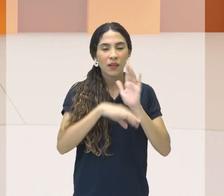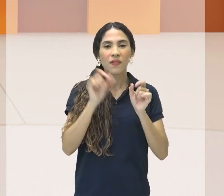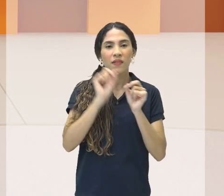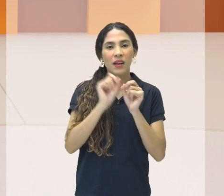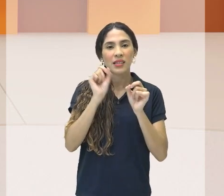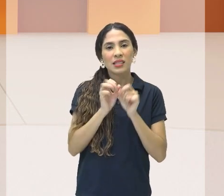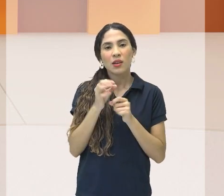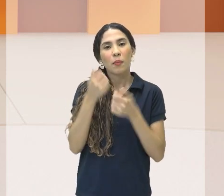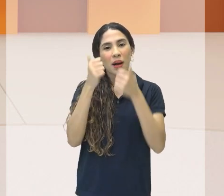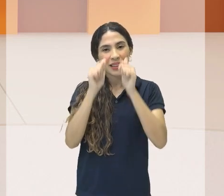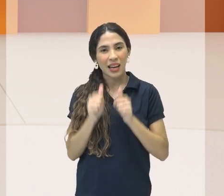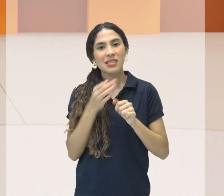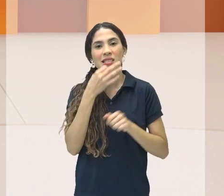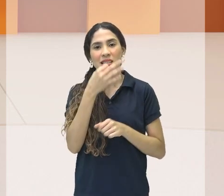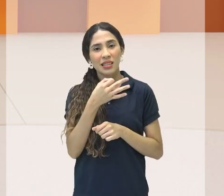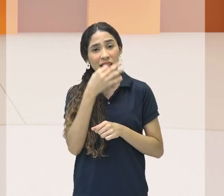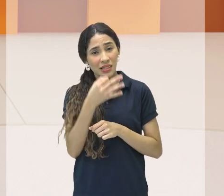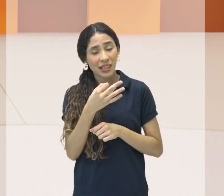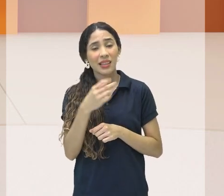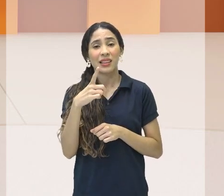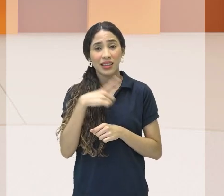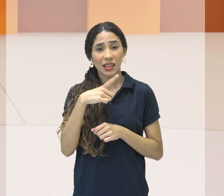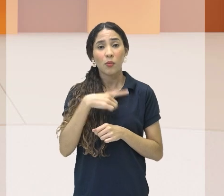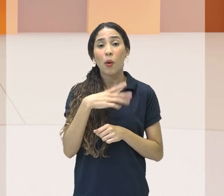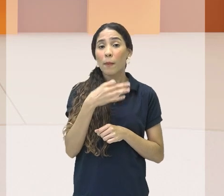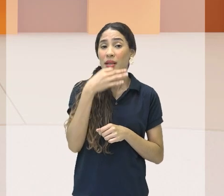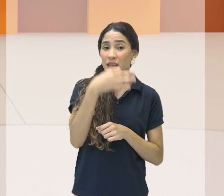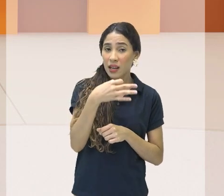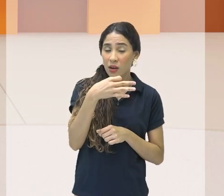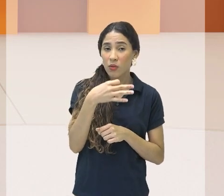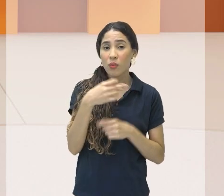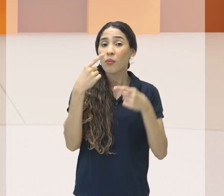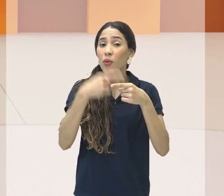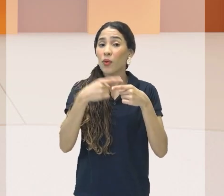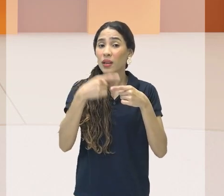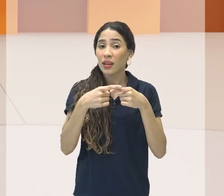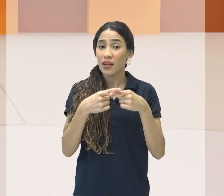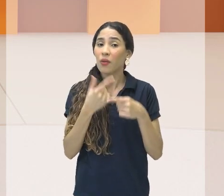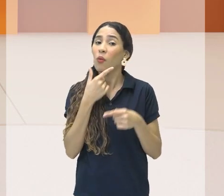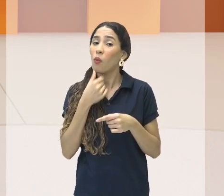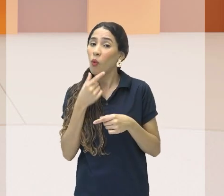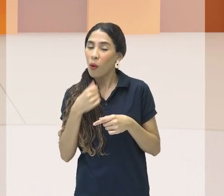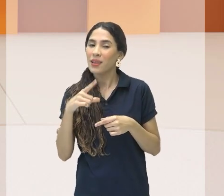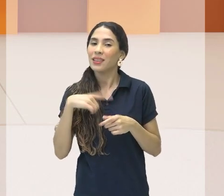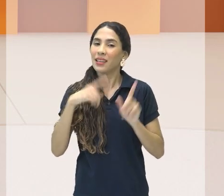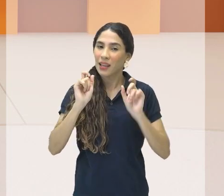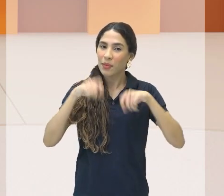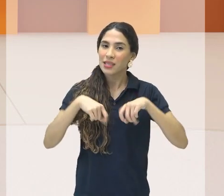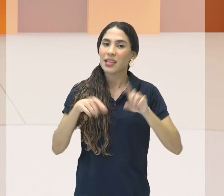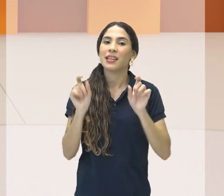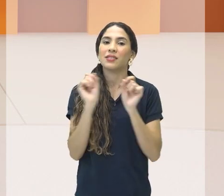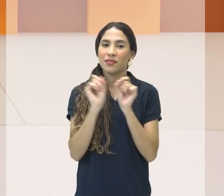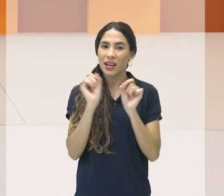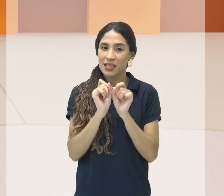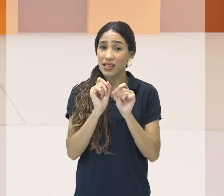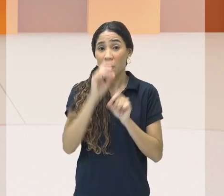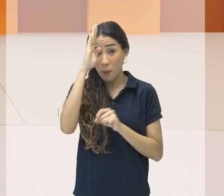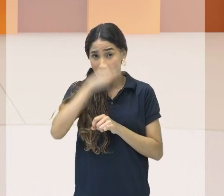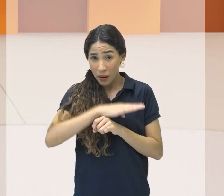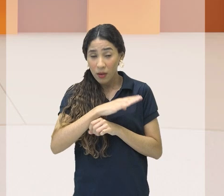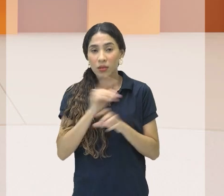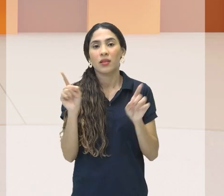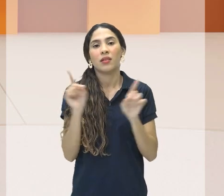um olhar crítico também, ter um senso crítico para isso. Por quê? Porque o homem, ele tem a capacidade de fazer o mal